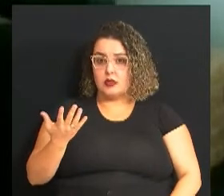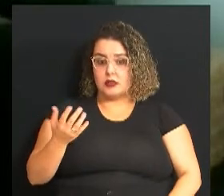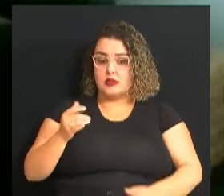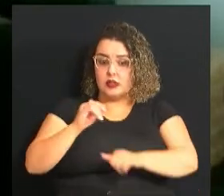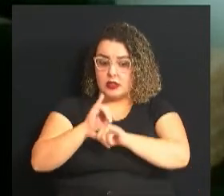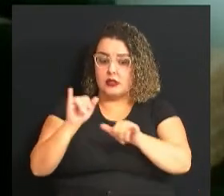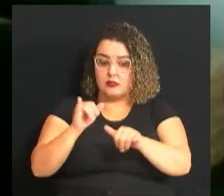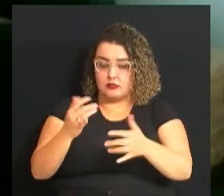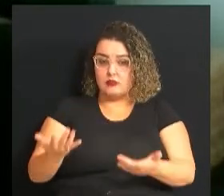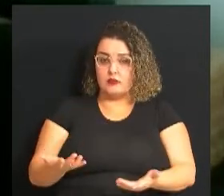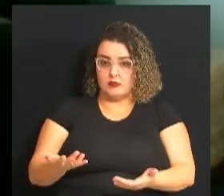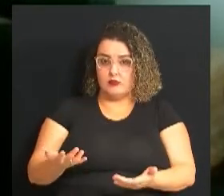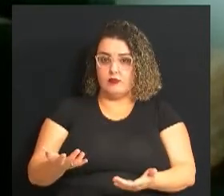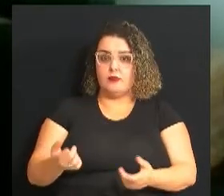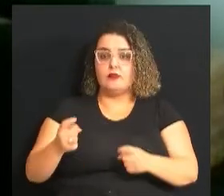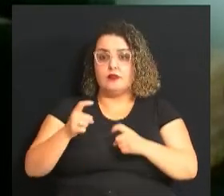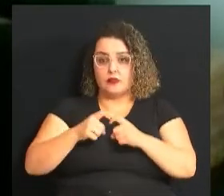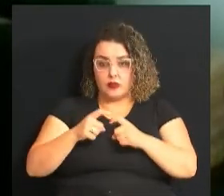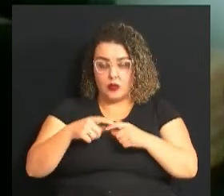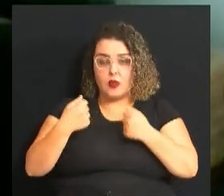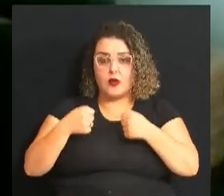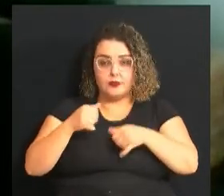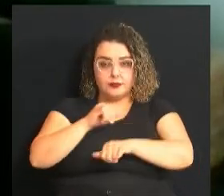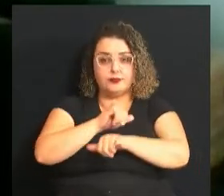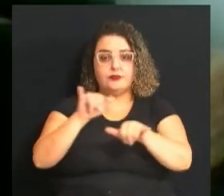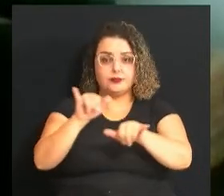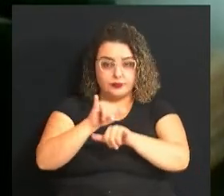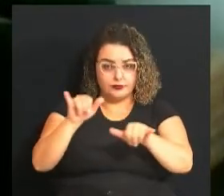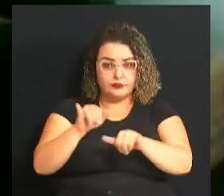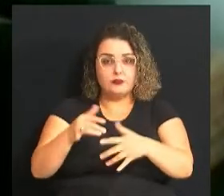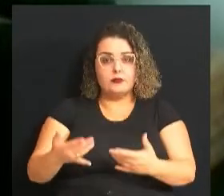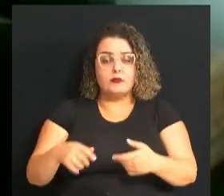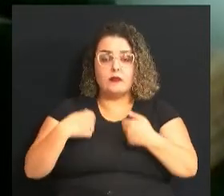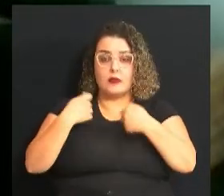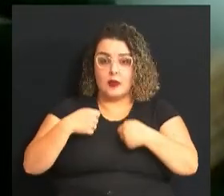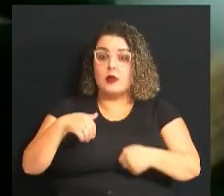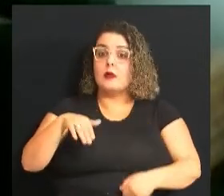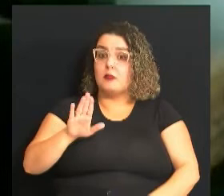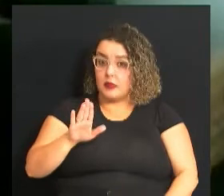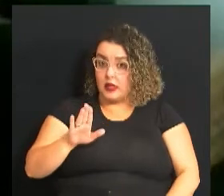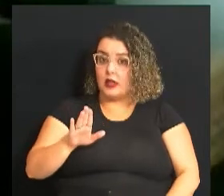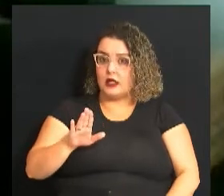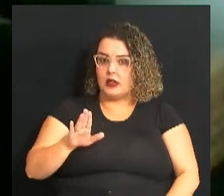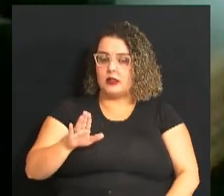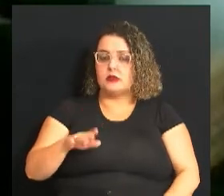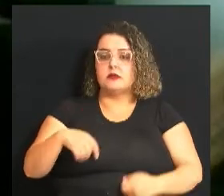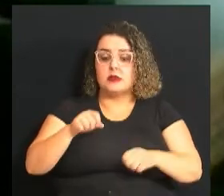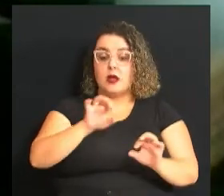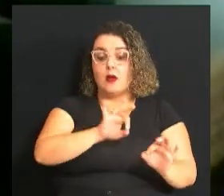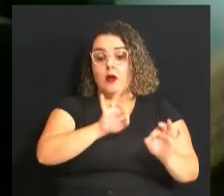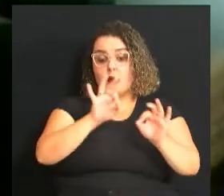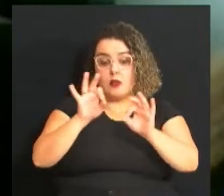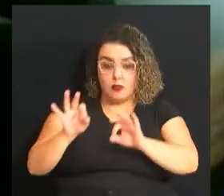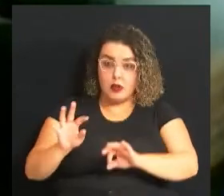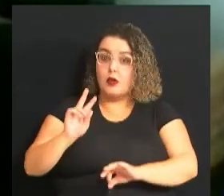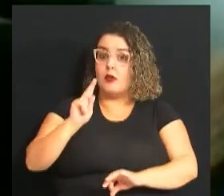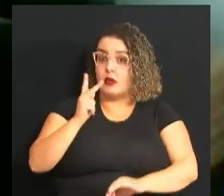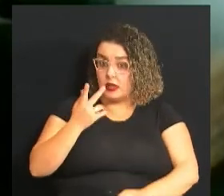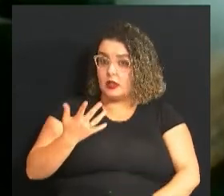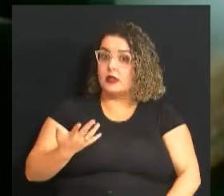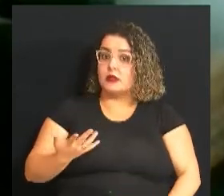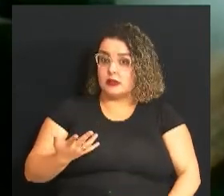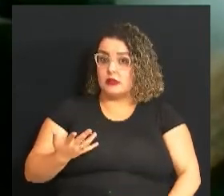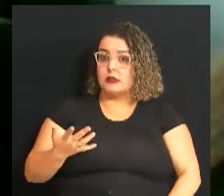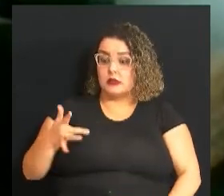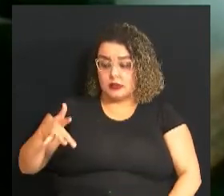o médico precisa notificar, e o médico precisa, mais do que nunca, ter um acompanhamento com essas hepatites, até